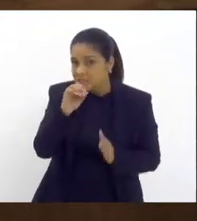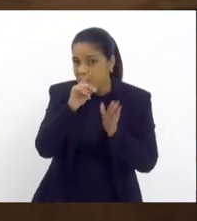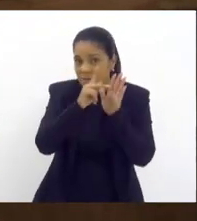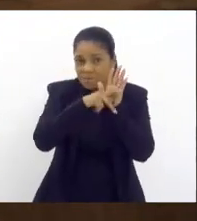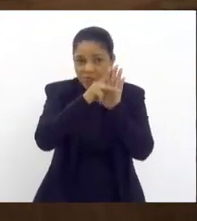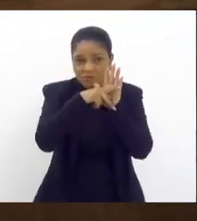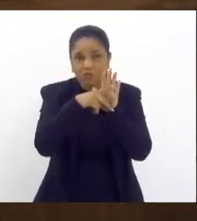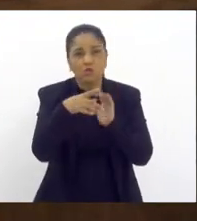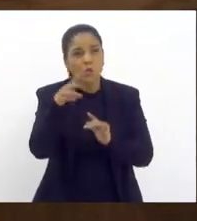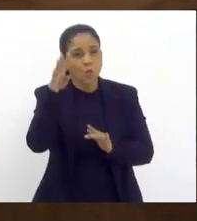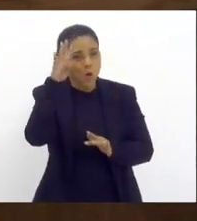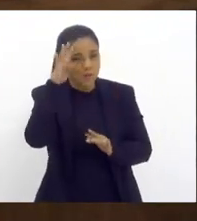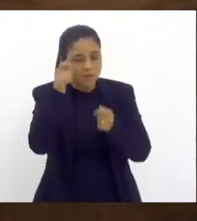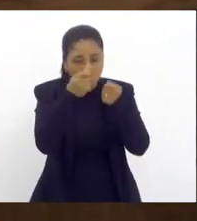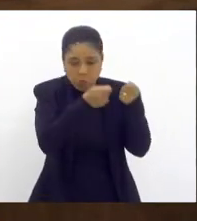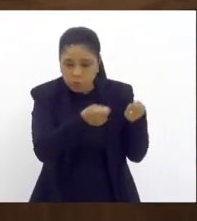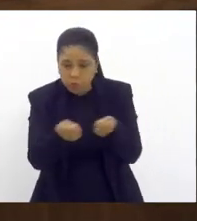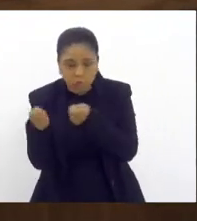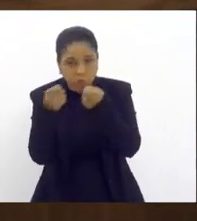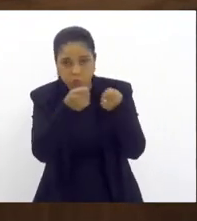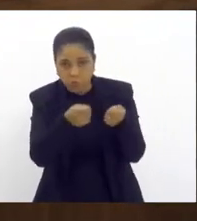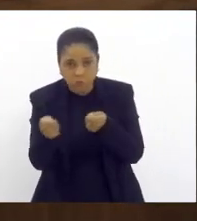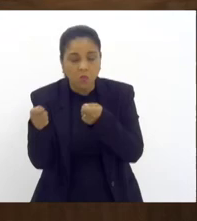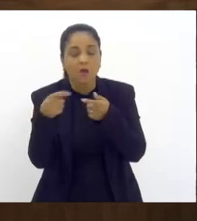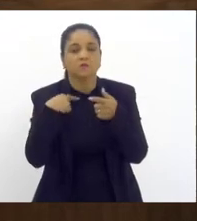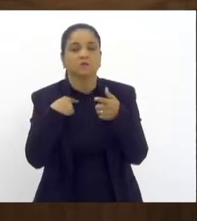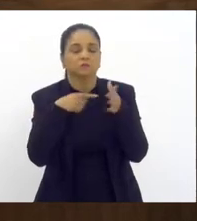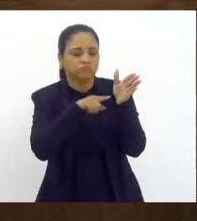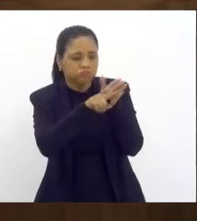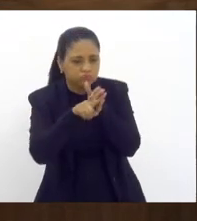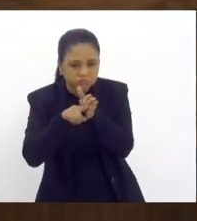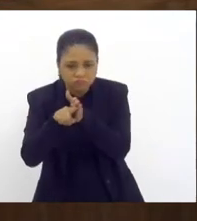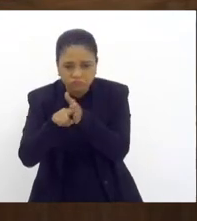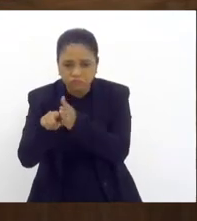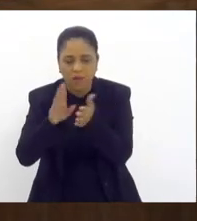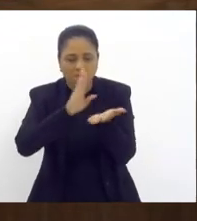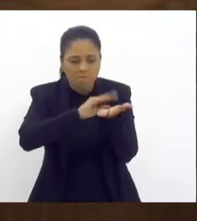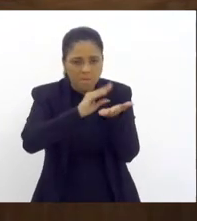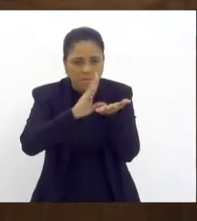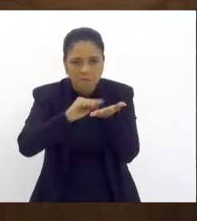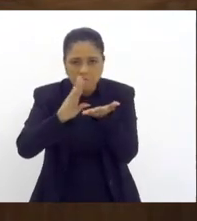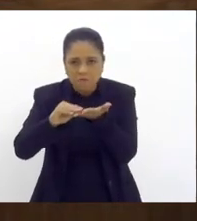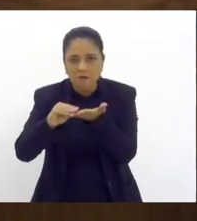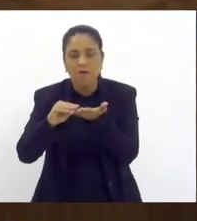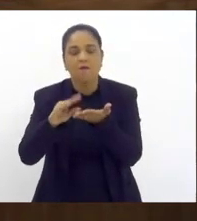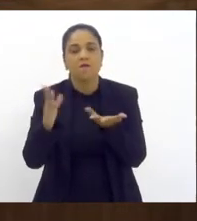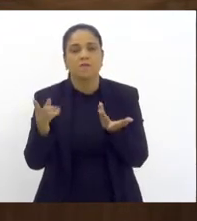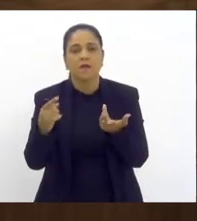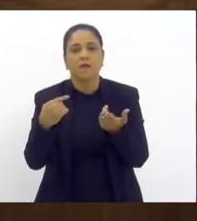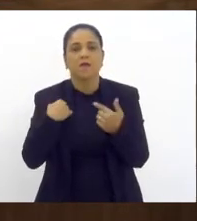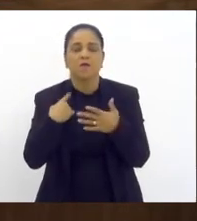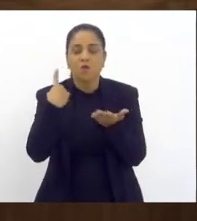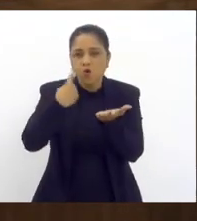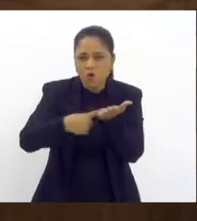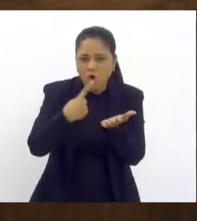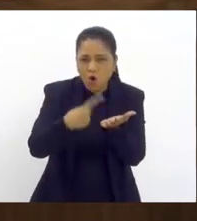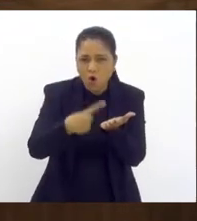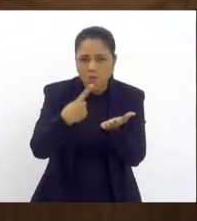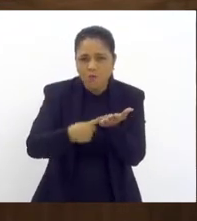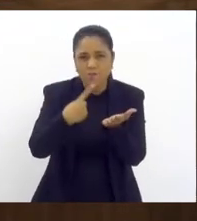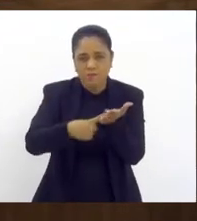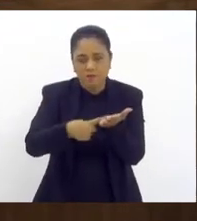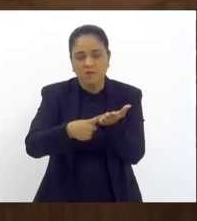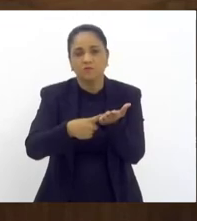as quartas-feiras, a gente está analisando toda a pauta e fazendo com que aquele compromisso inicial do mandato, que os projetos